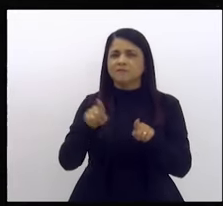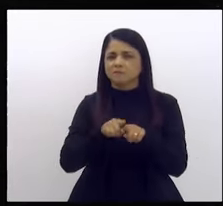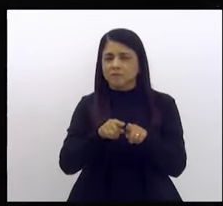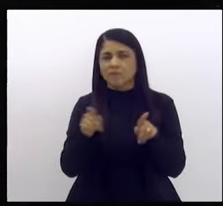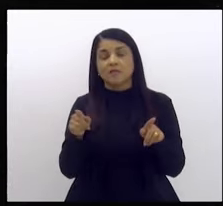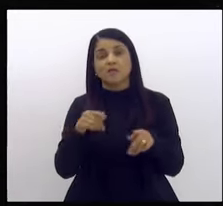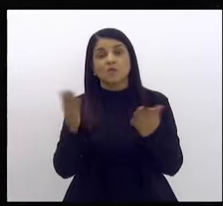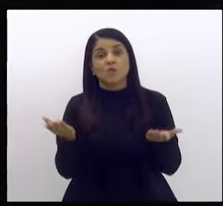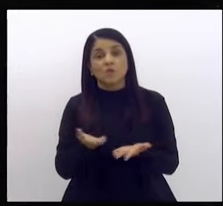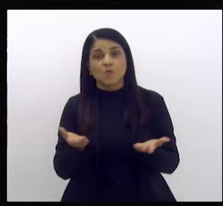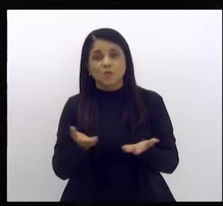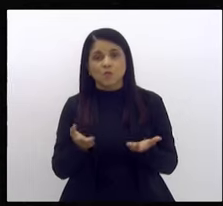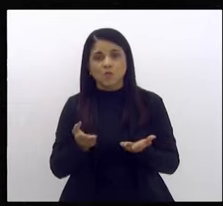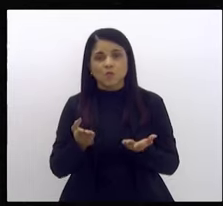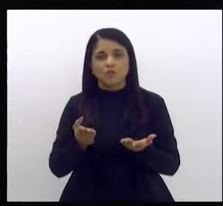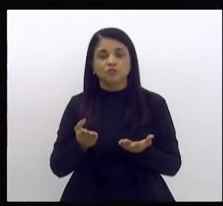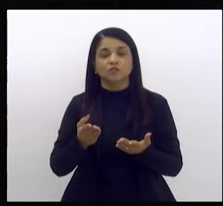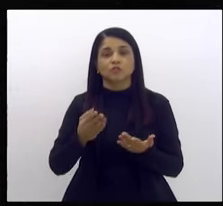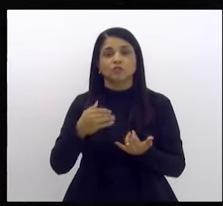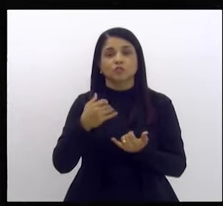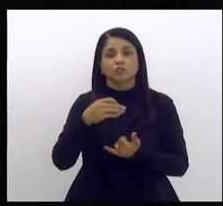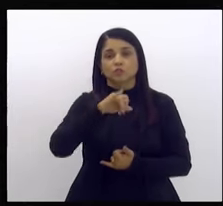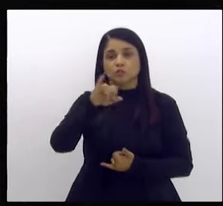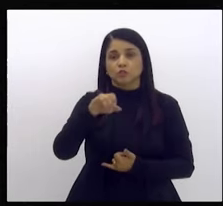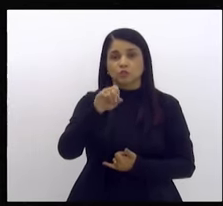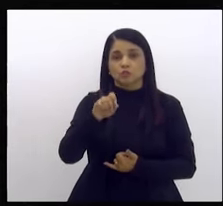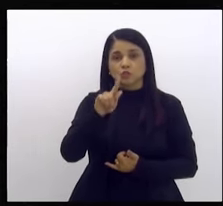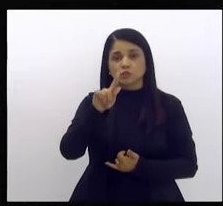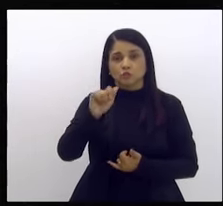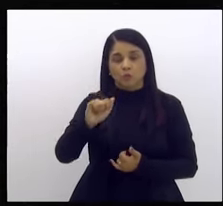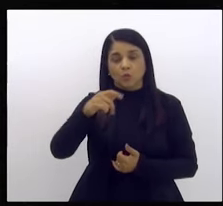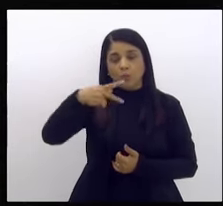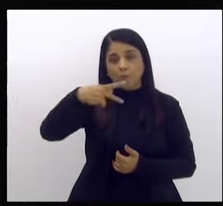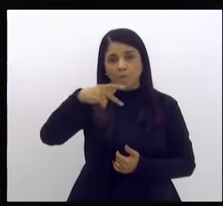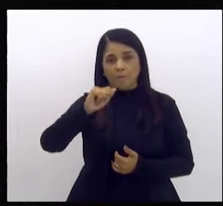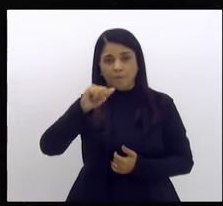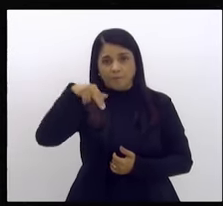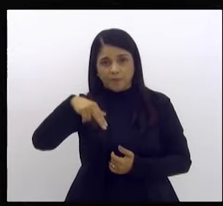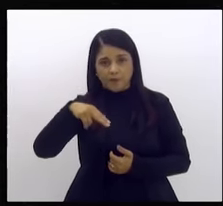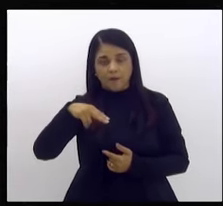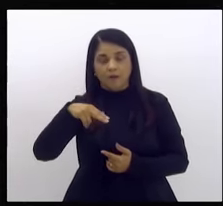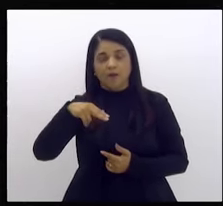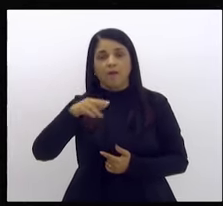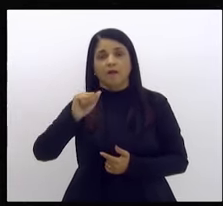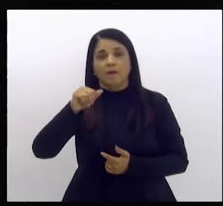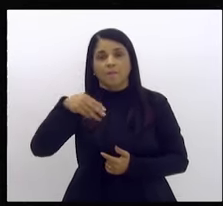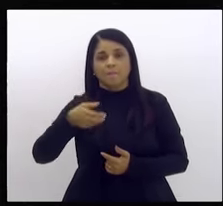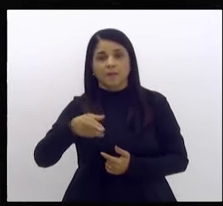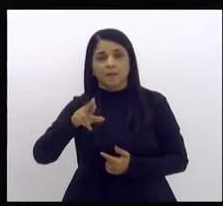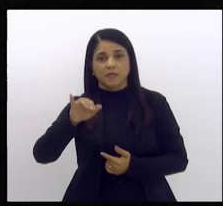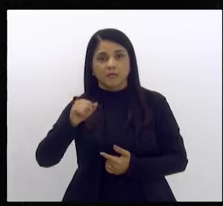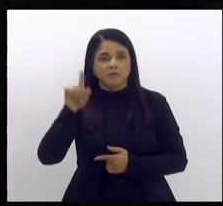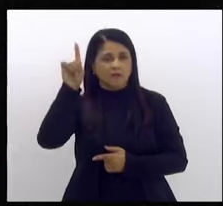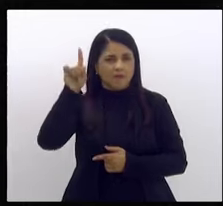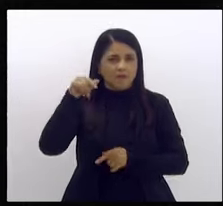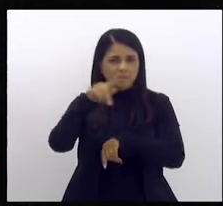também, no nosso jogo pan-americano que está acontecendo lá em Santiago, o break do Brasil está fazendo